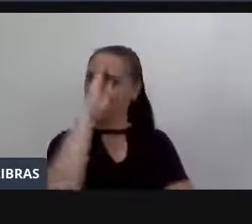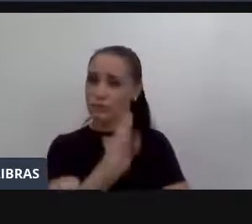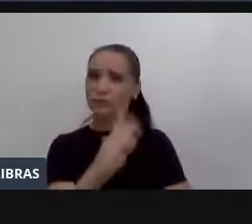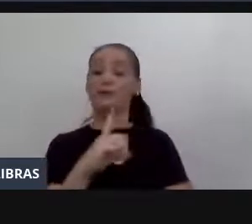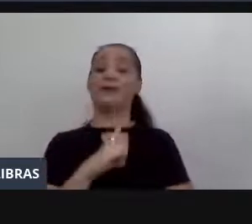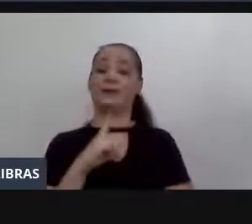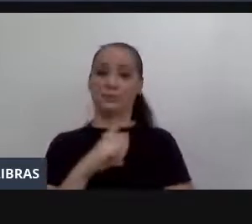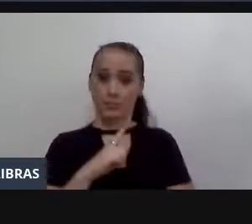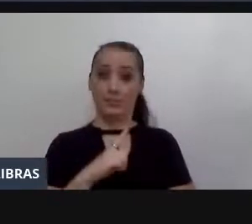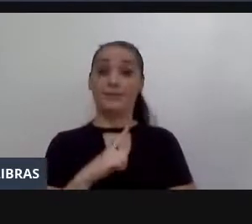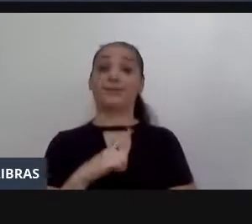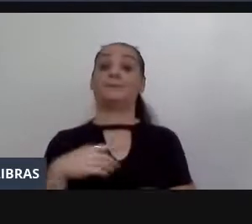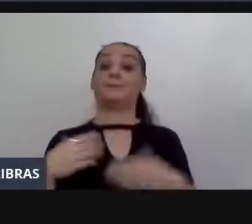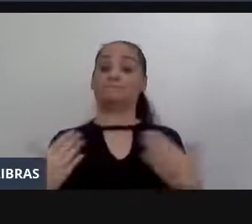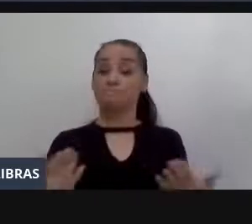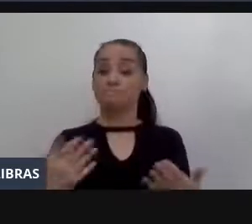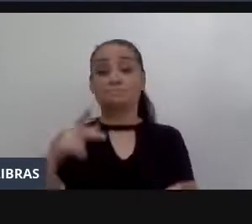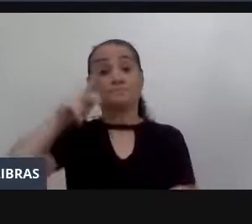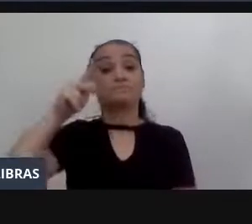Na verdade, isso é